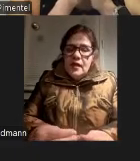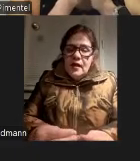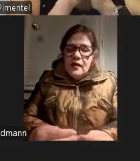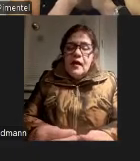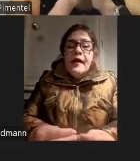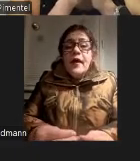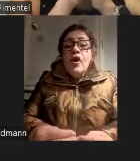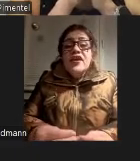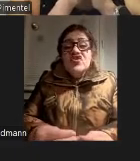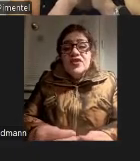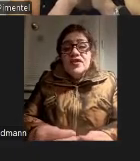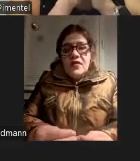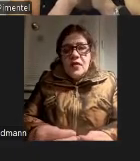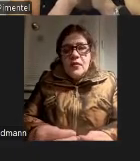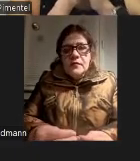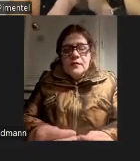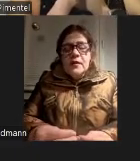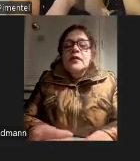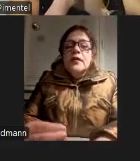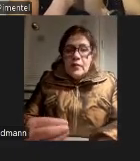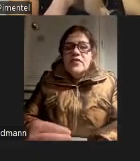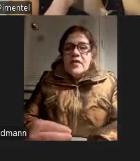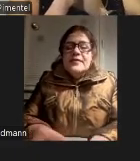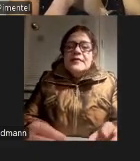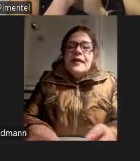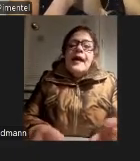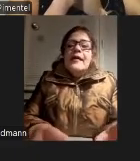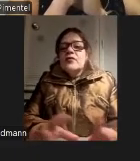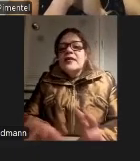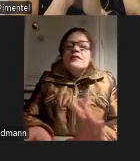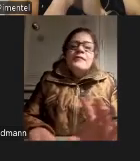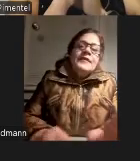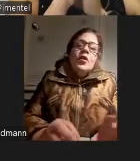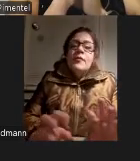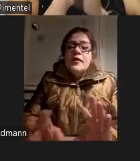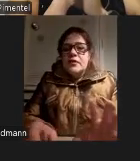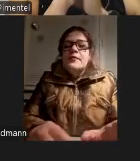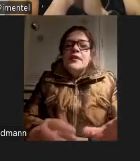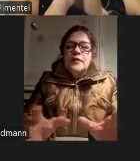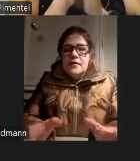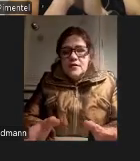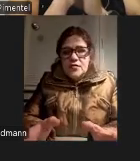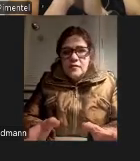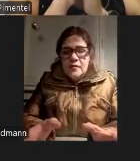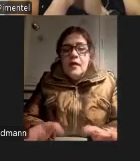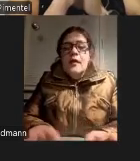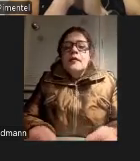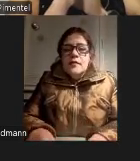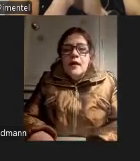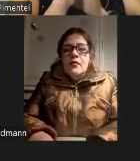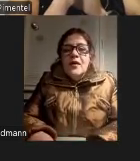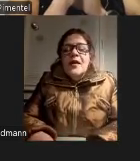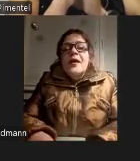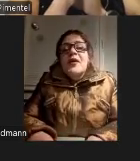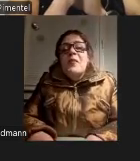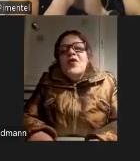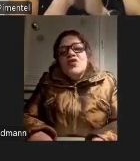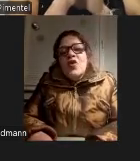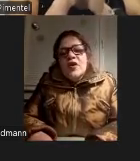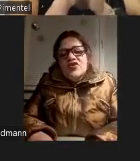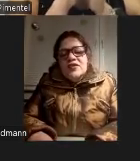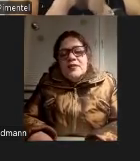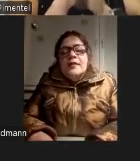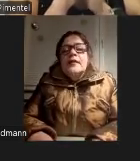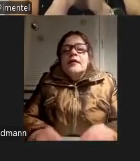medicina moderna, é corrigível. Então, é isso que eu quero dizer assim, esse conhecimento é só para eu saber disso? Não, é porque eu